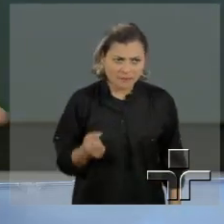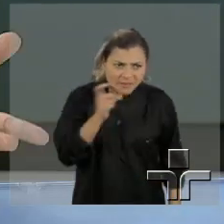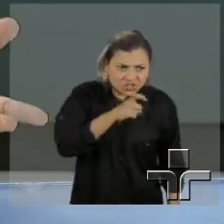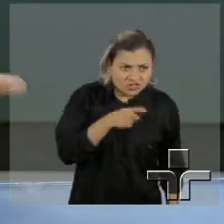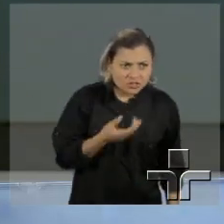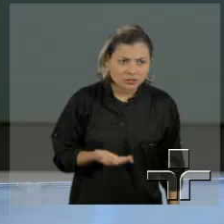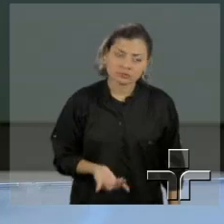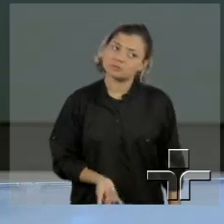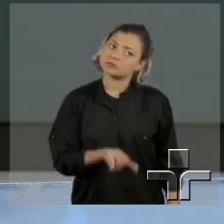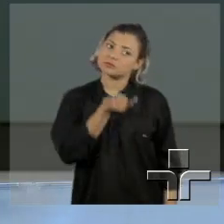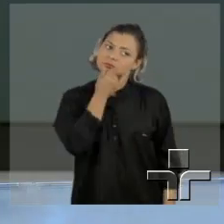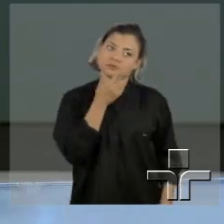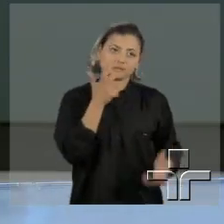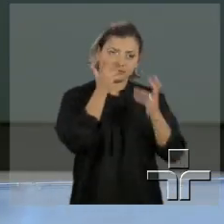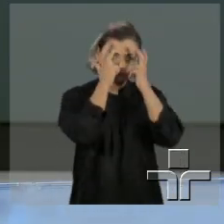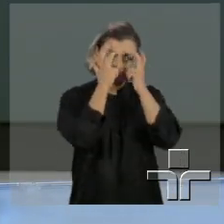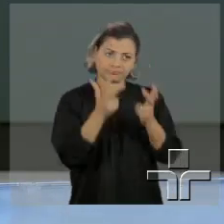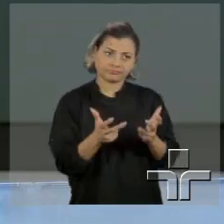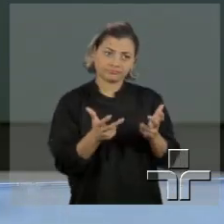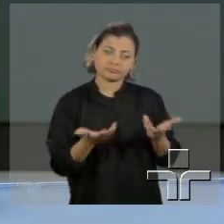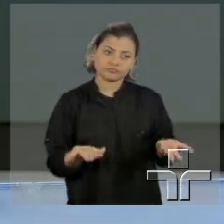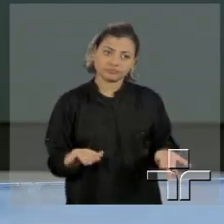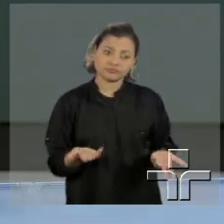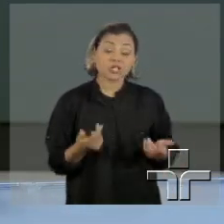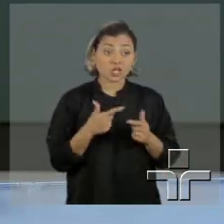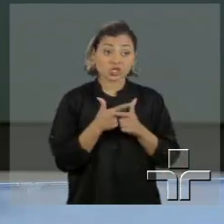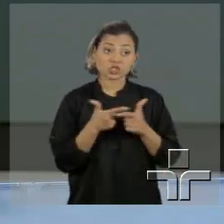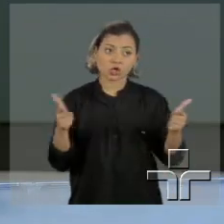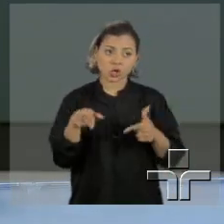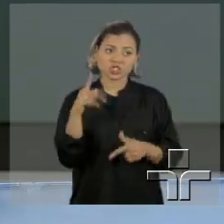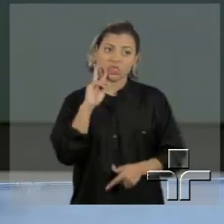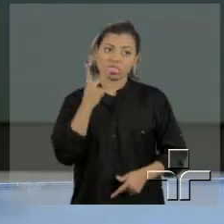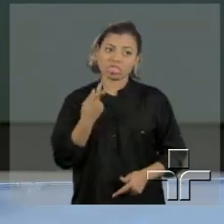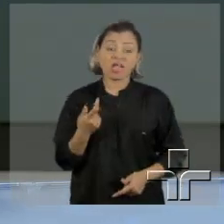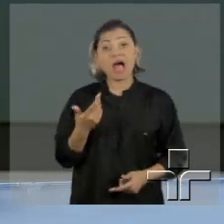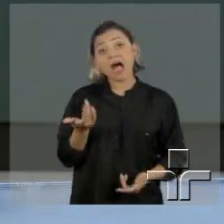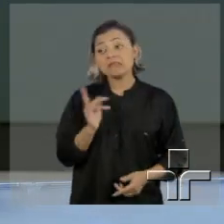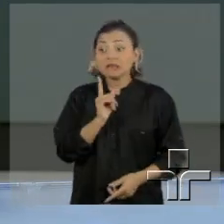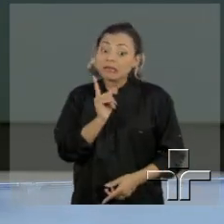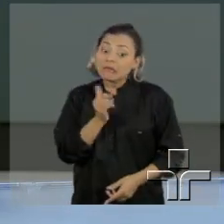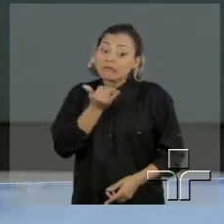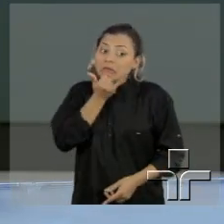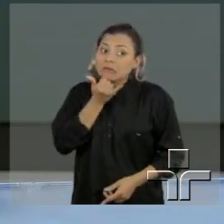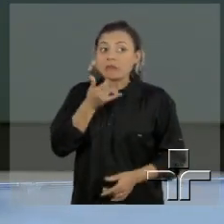Eu não sei nem o que dizer. Quer dizer, ainda bem que ele disse depois que ele não é bem assim.